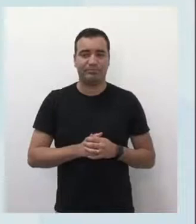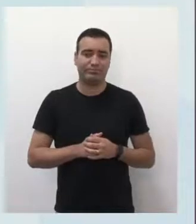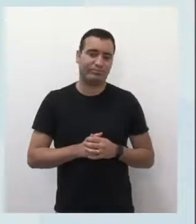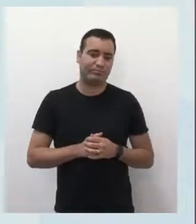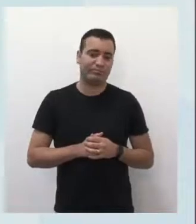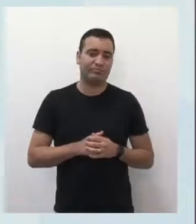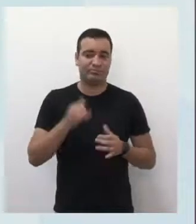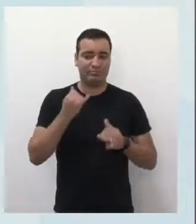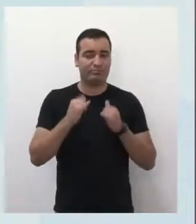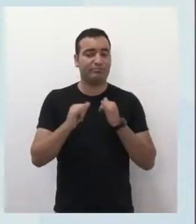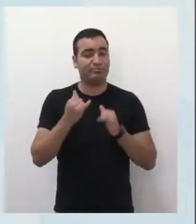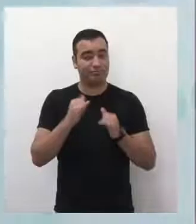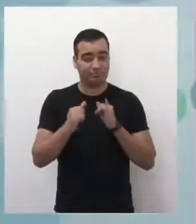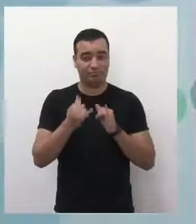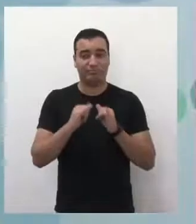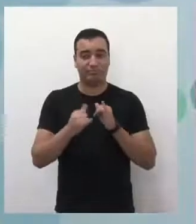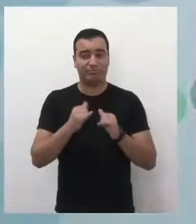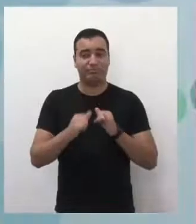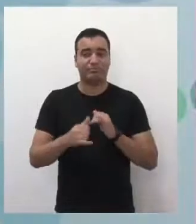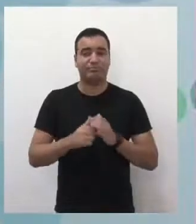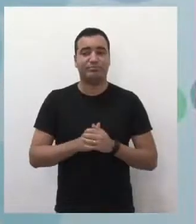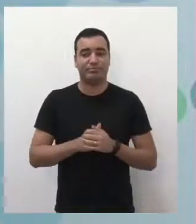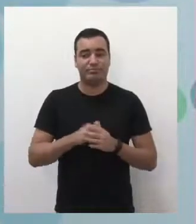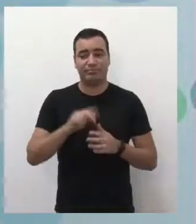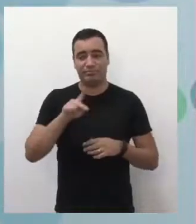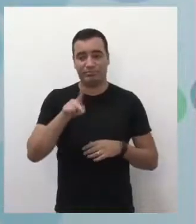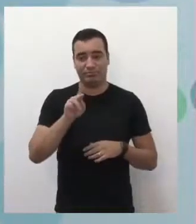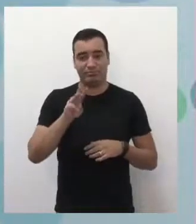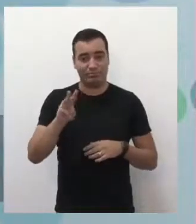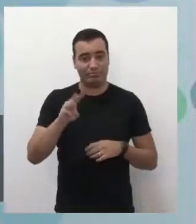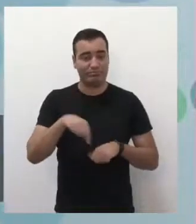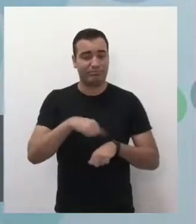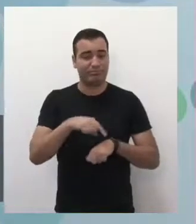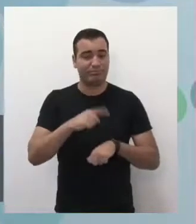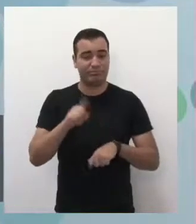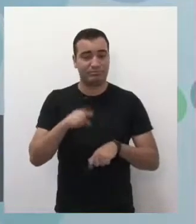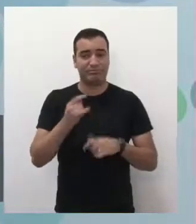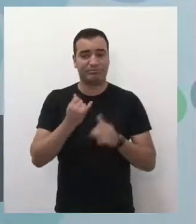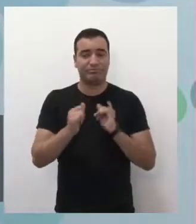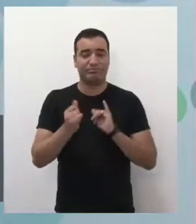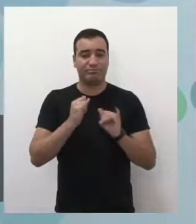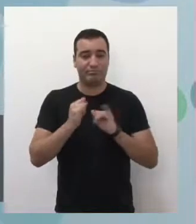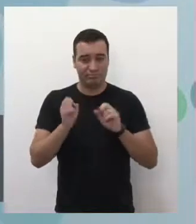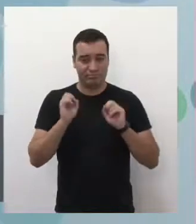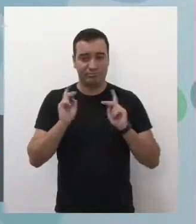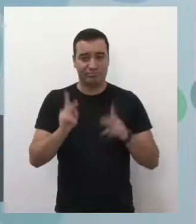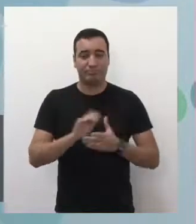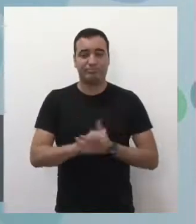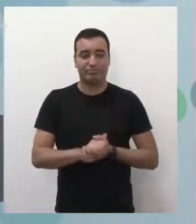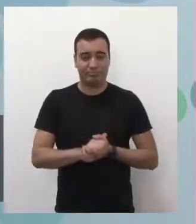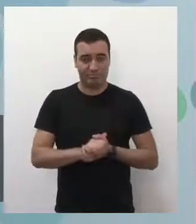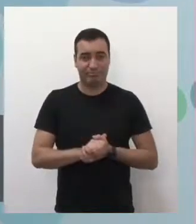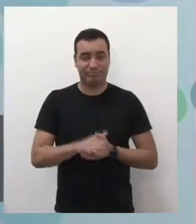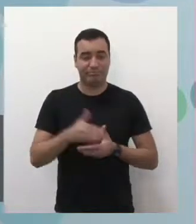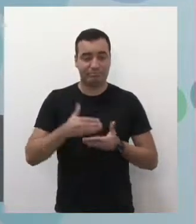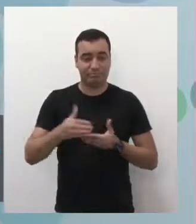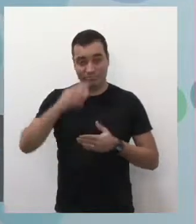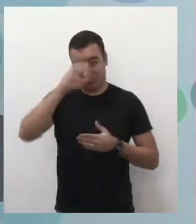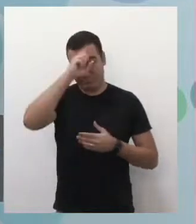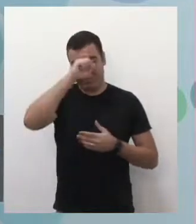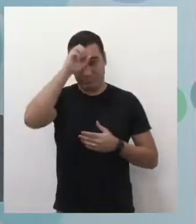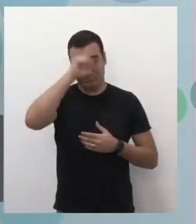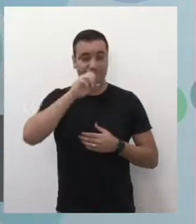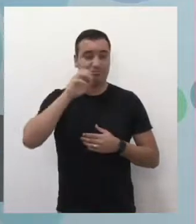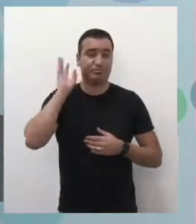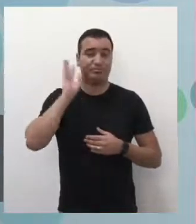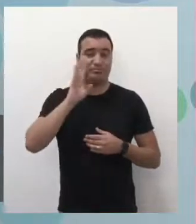A energia envolvida. Quilowatt-hora, unidade de energia. Tá bom? Aí, vamos aprender uma coisa que é